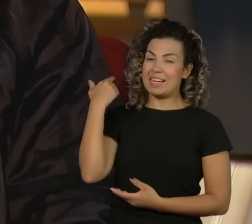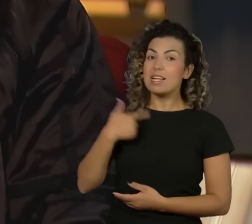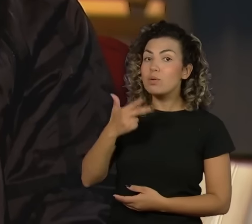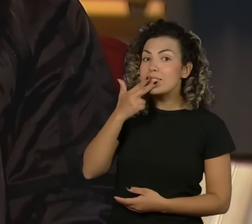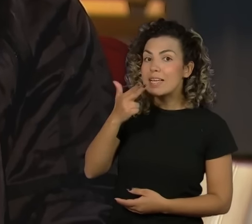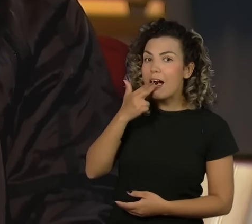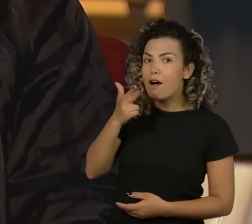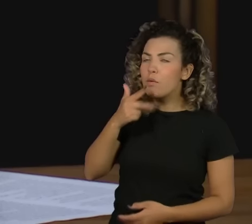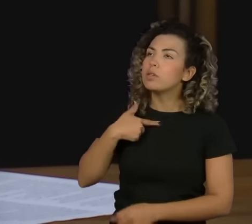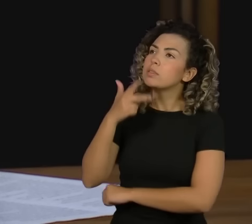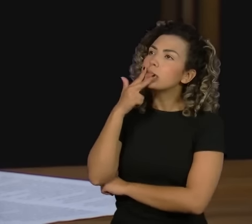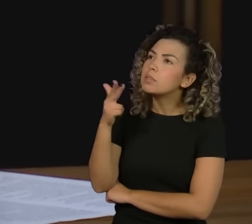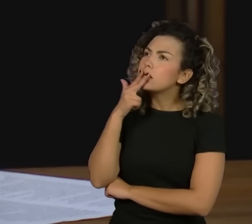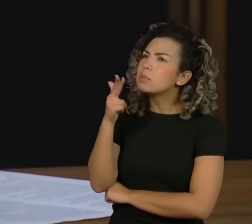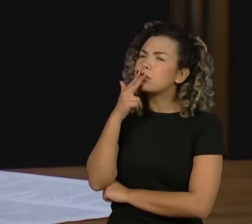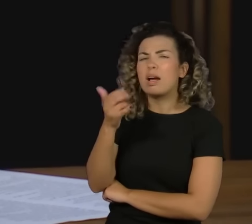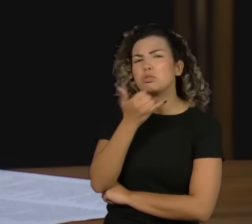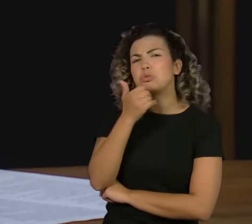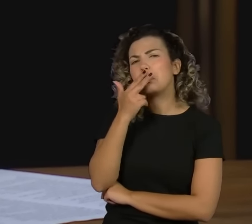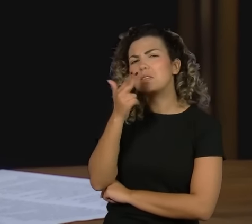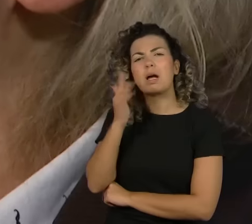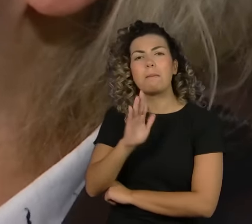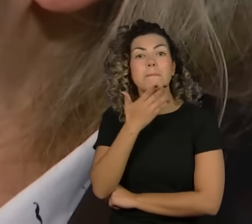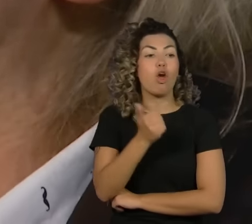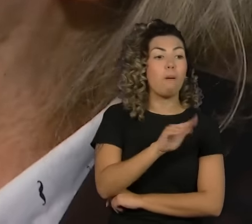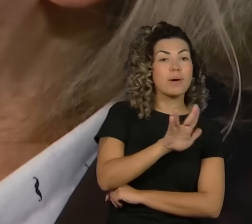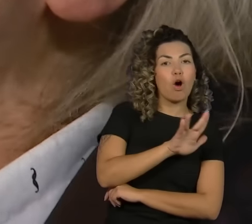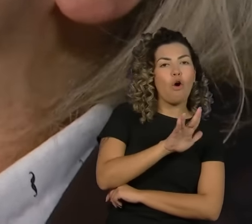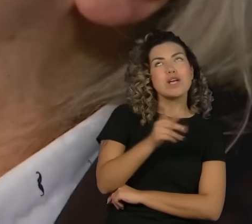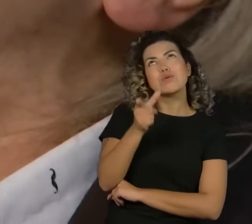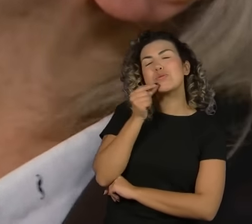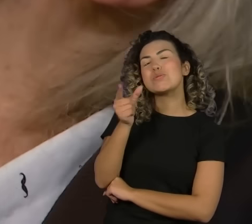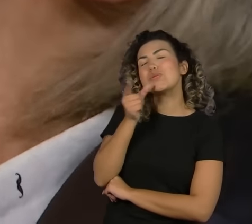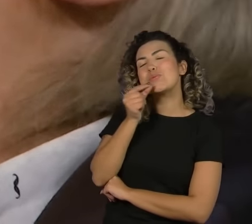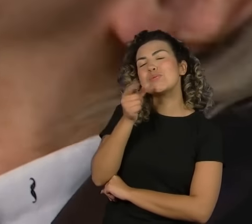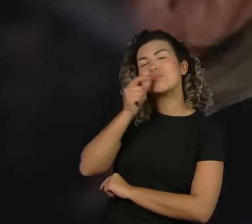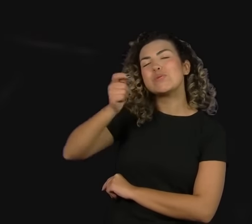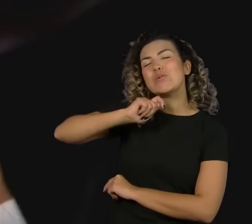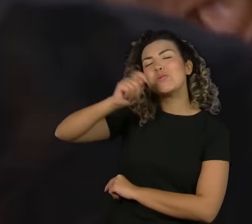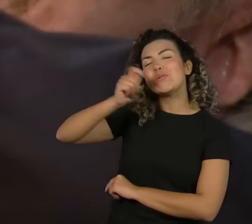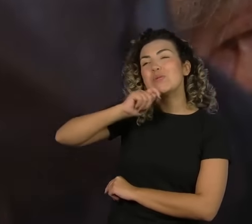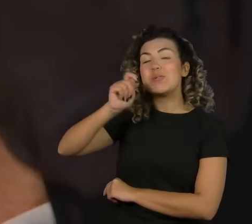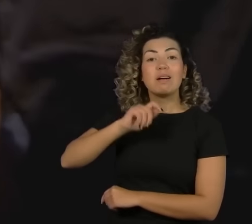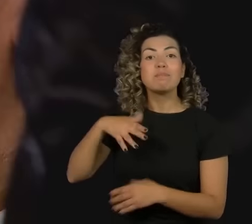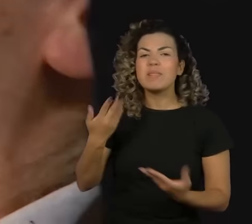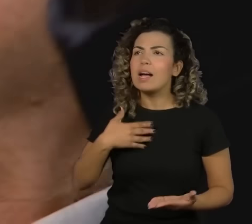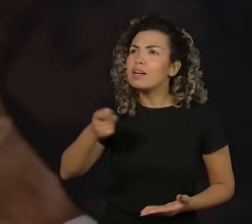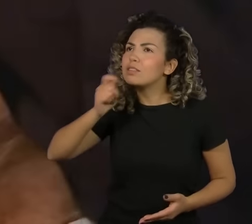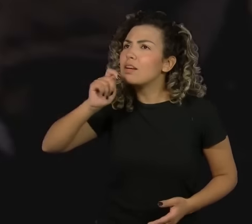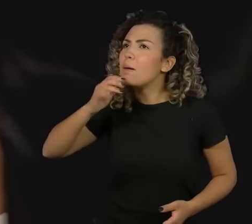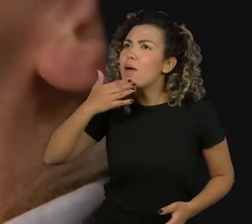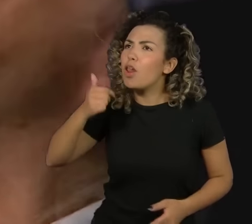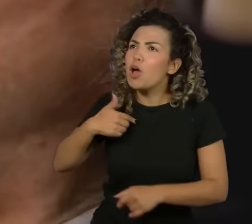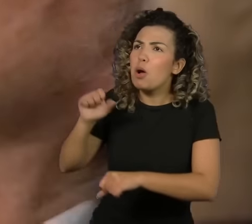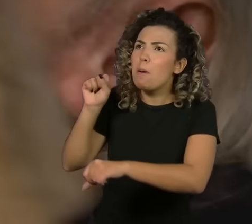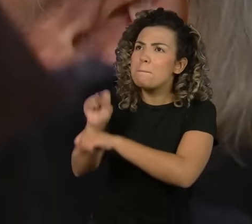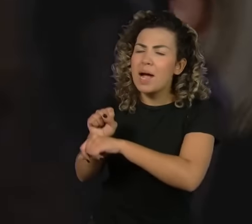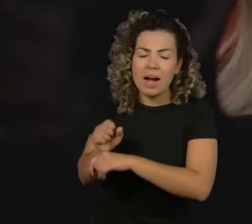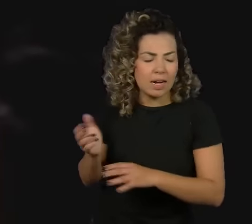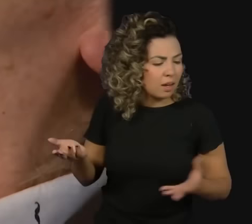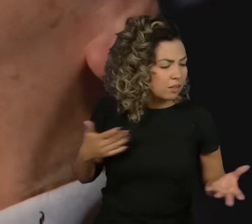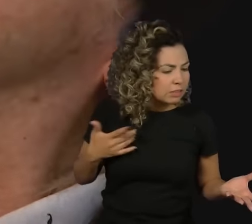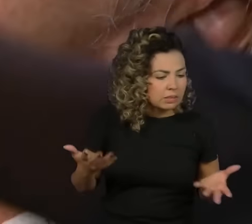parar cigarro. Aí, para parar a maconha, eu resolvi tirar e fui aumentando cada vez, até chegar na hora da morte.